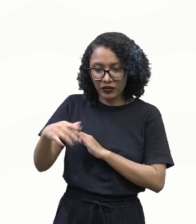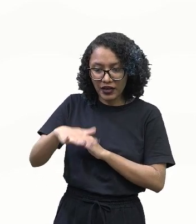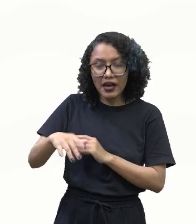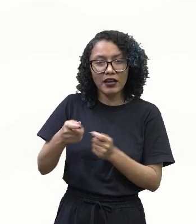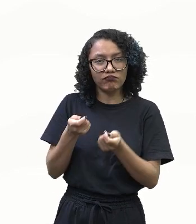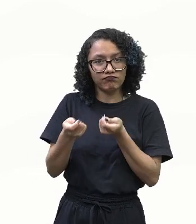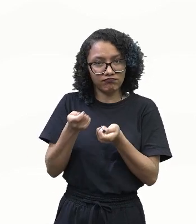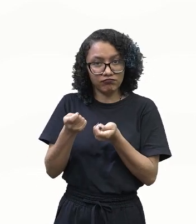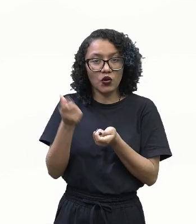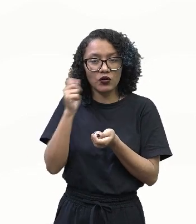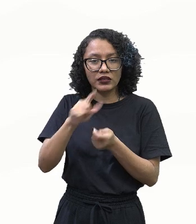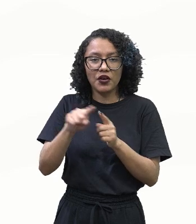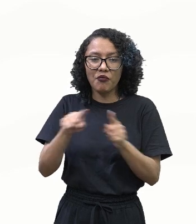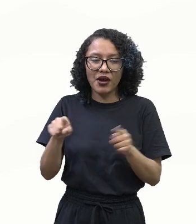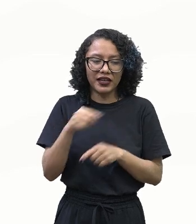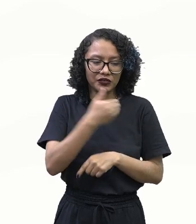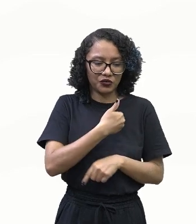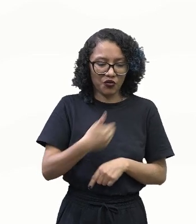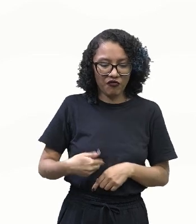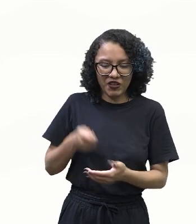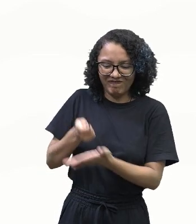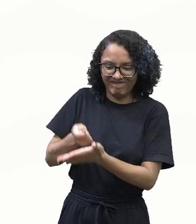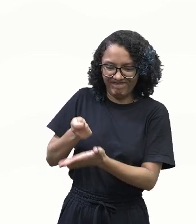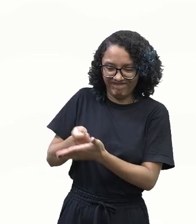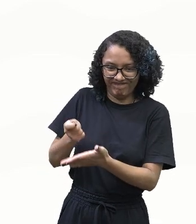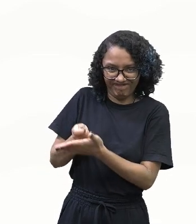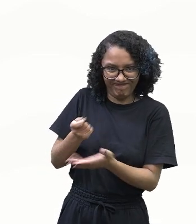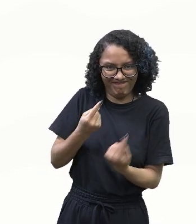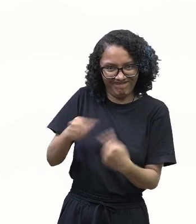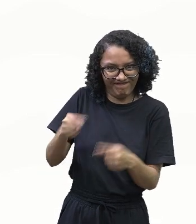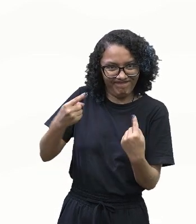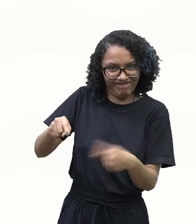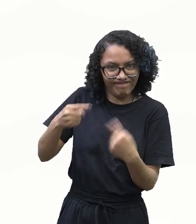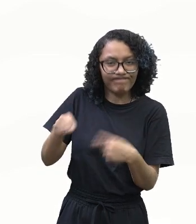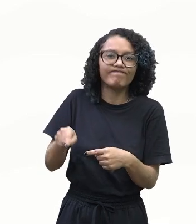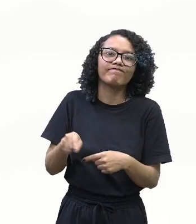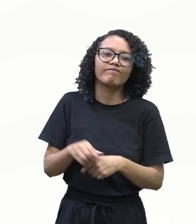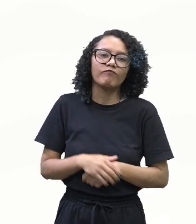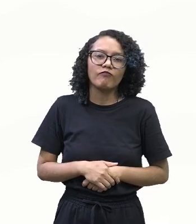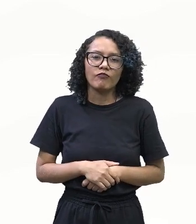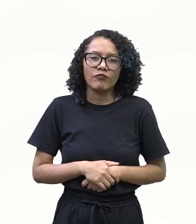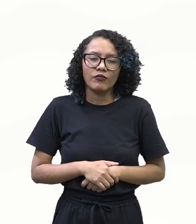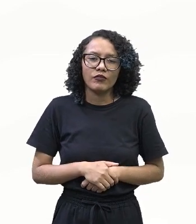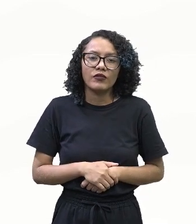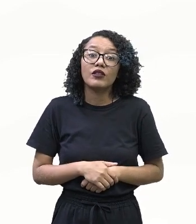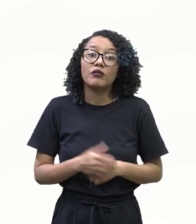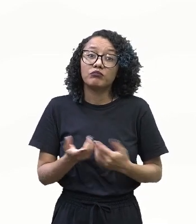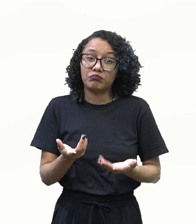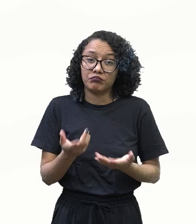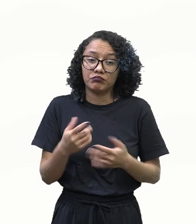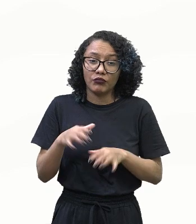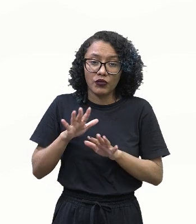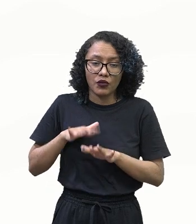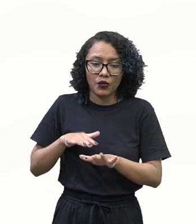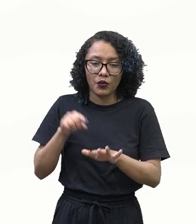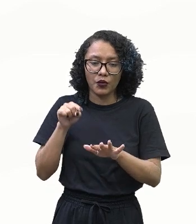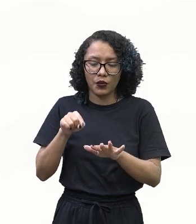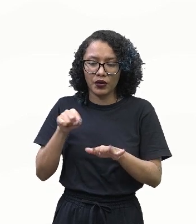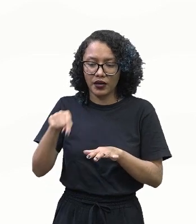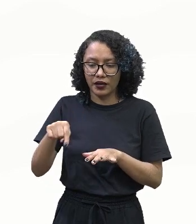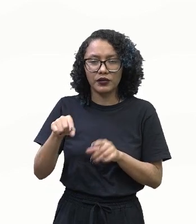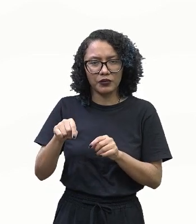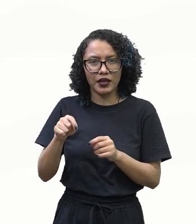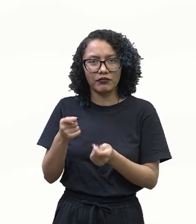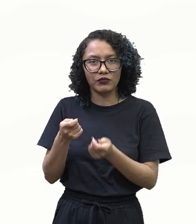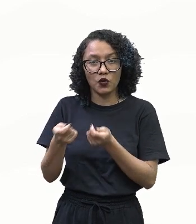eles enfrentaram repressão brutal do governo central. Então, a gente vai ter um movimento onde os revoltosos conseguem